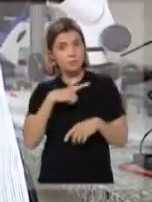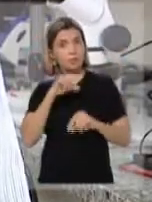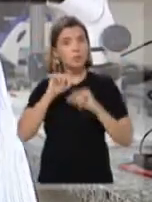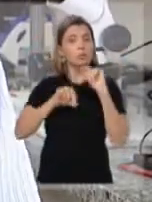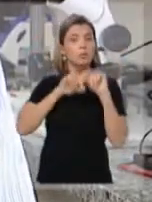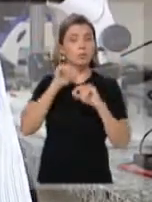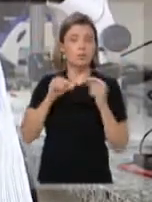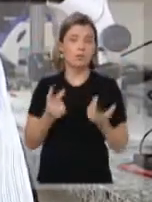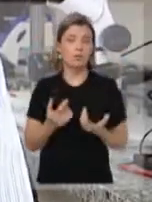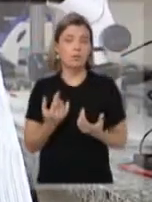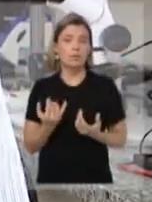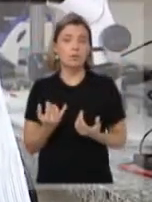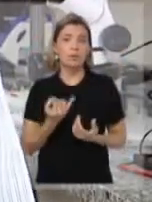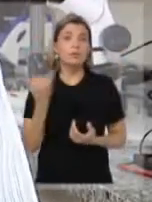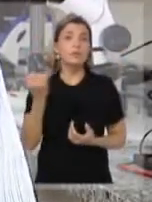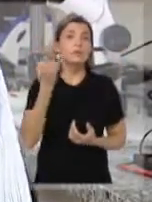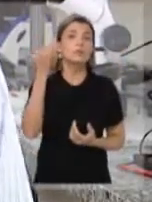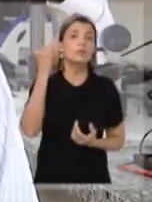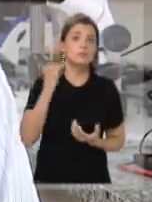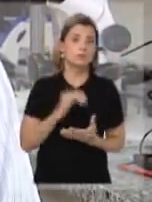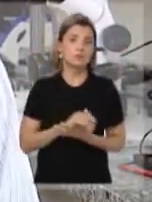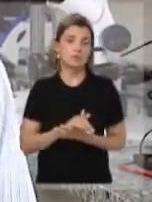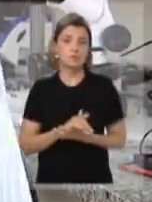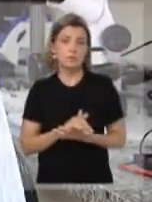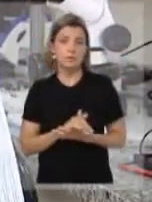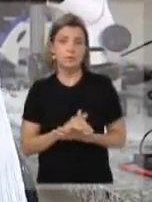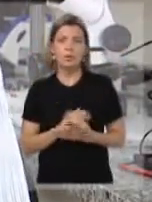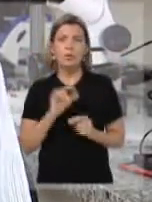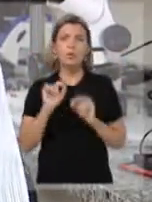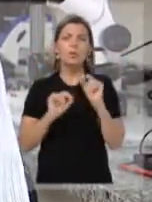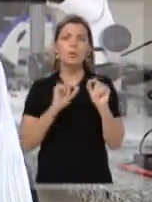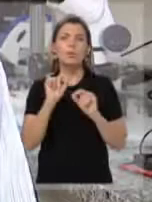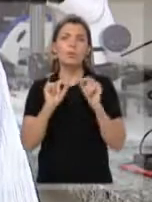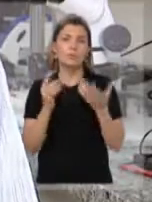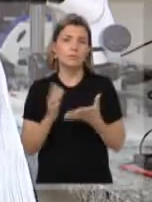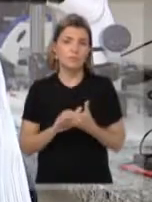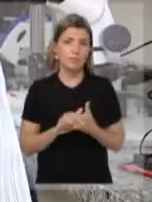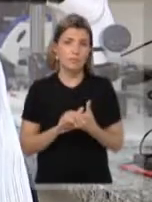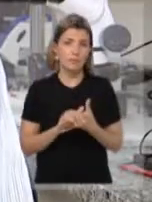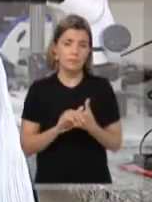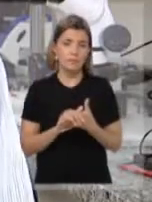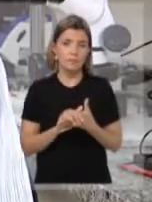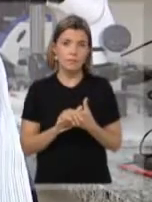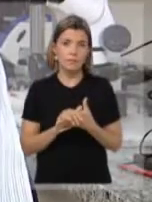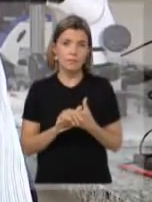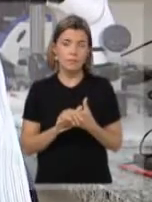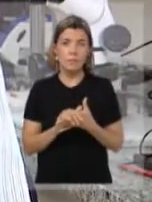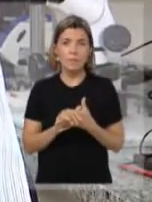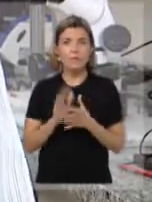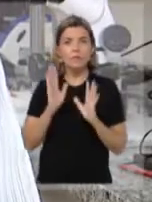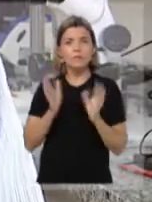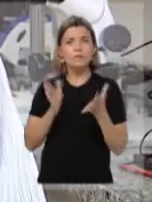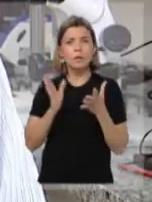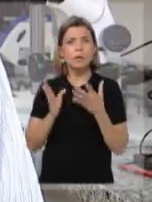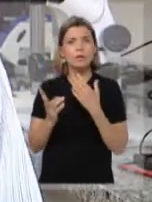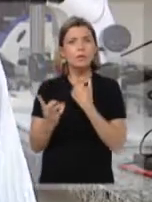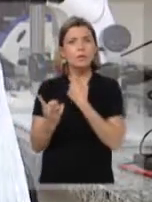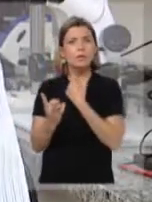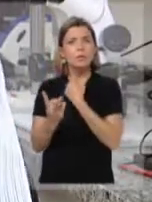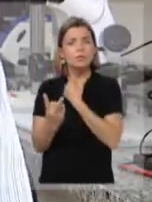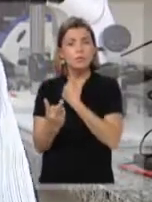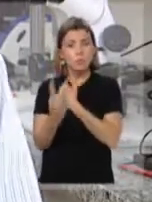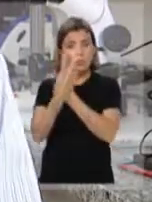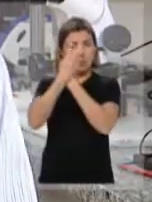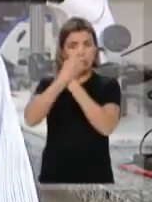o cérebro também desempenha uma importante função de homeostase. Ou seja, o que é a homeostase? É a função de